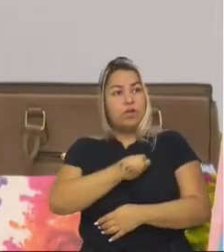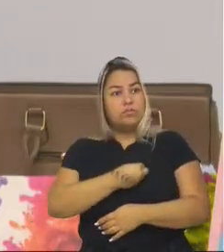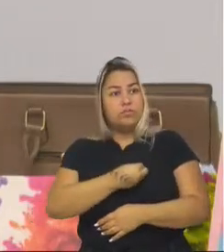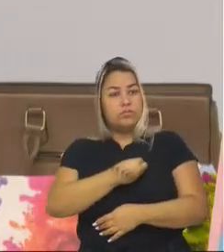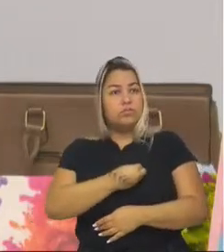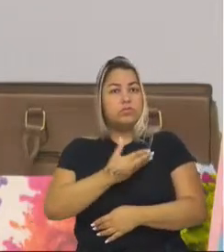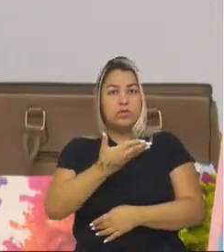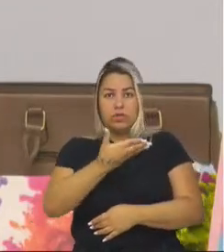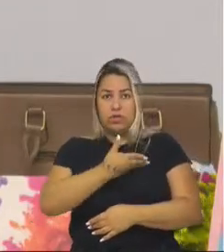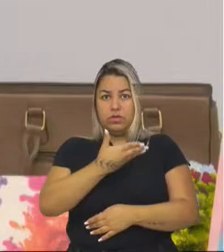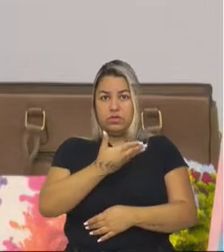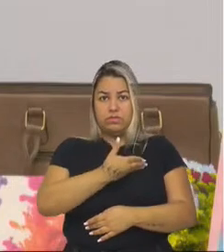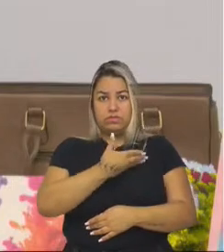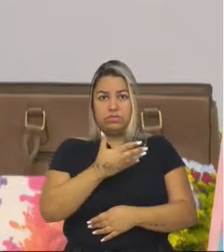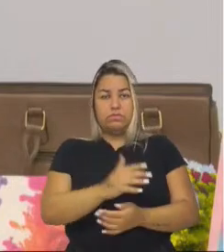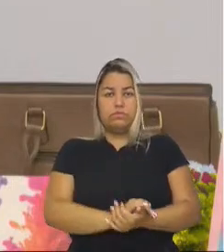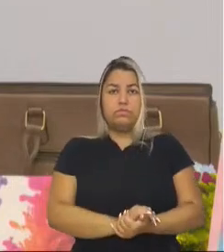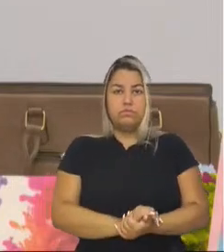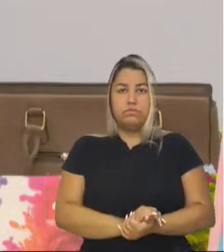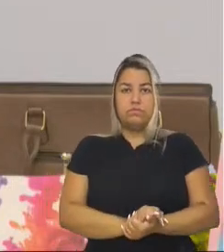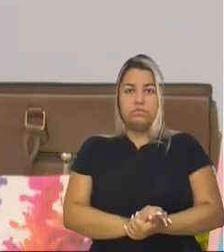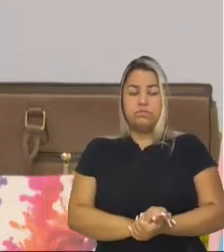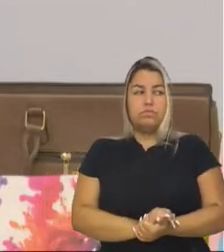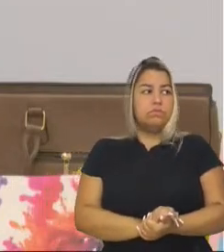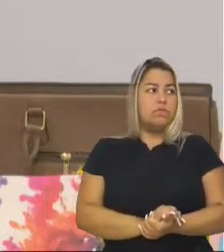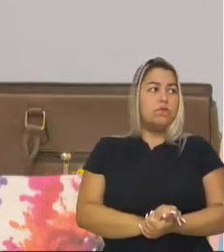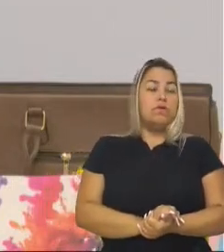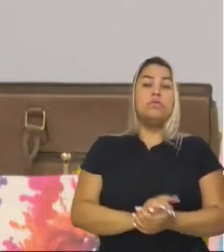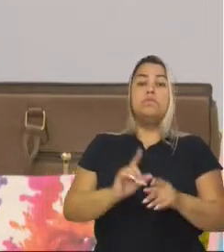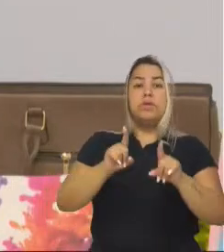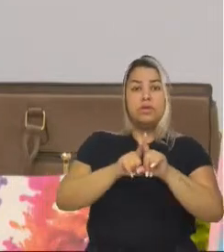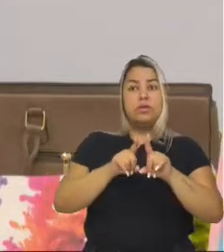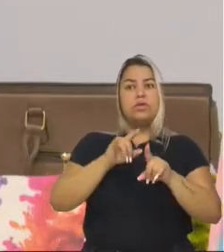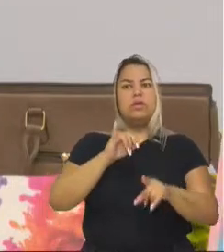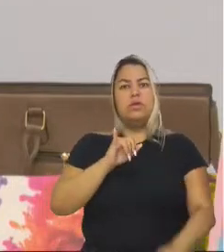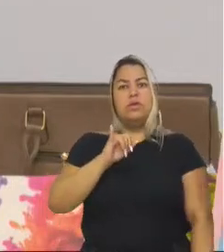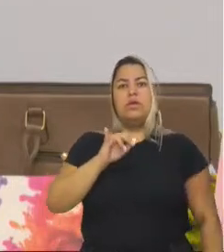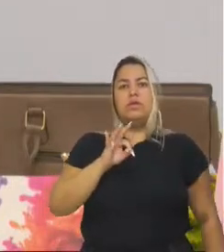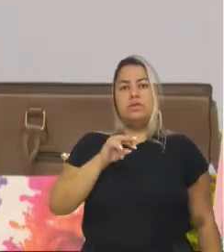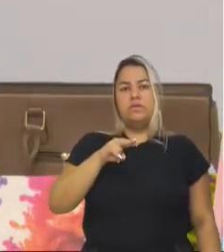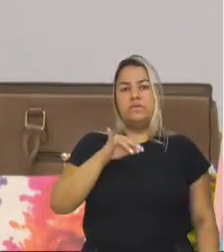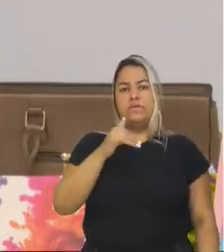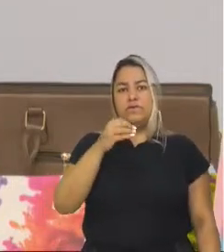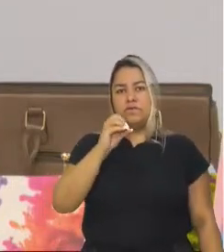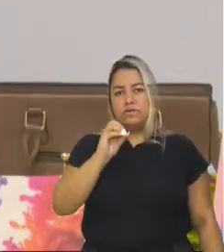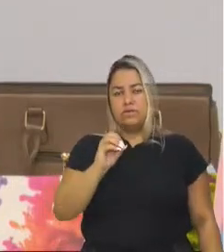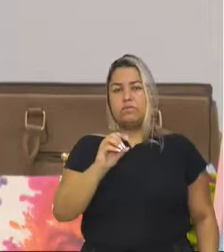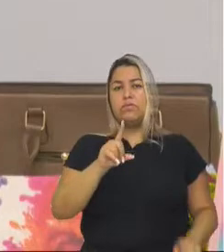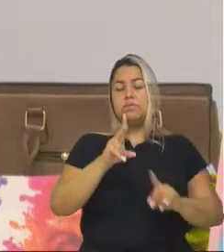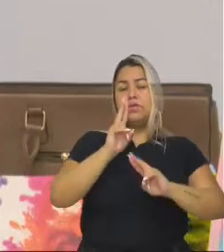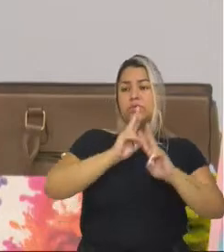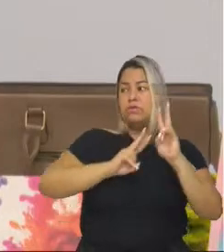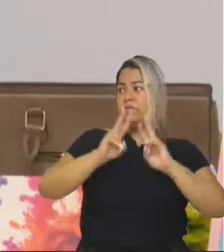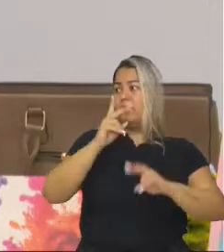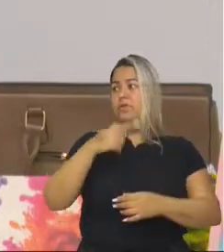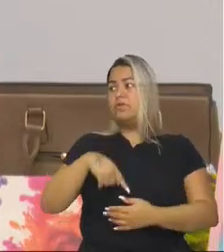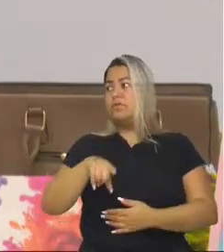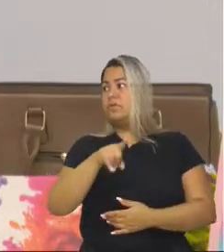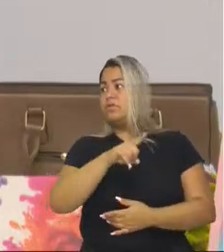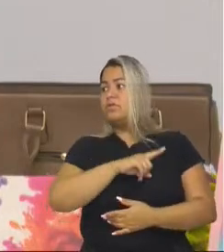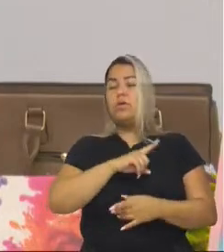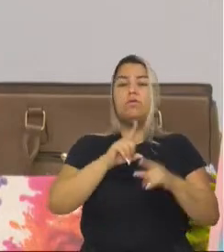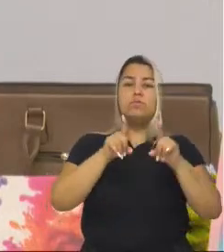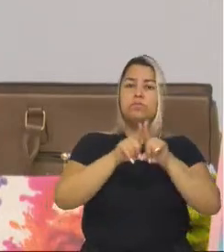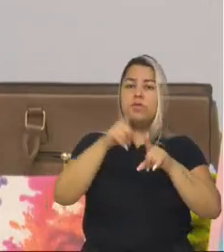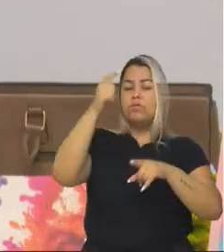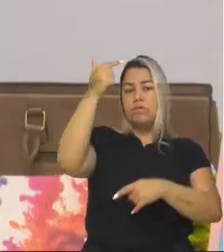colega nos lembra, né, aqui na intervenção, e, né, e dizer que nós íamos passar por isso e nós